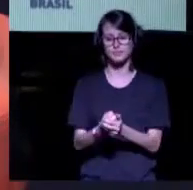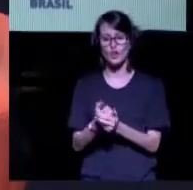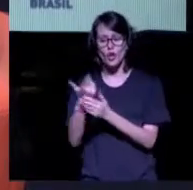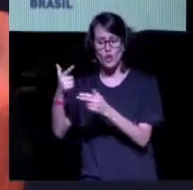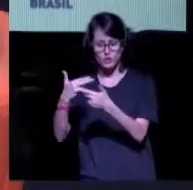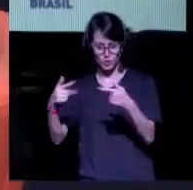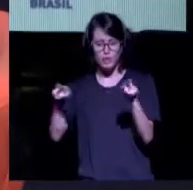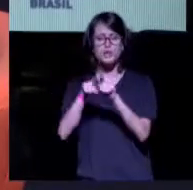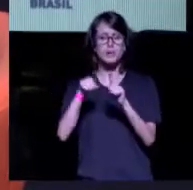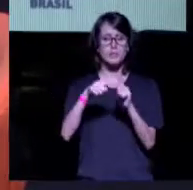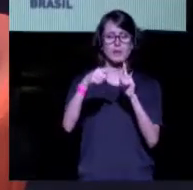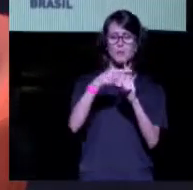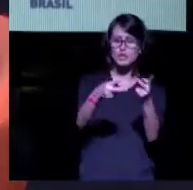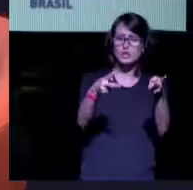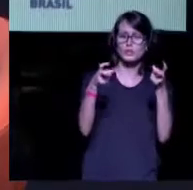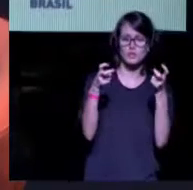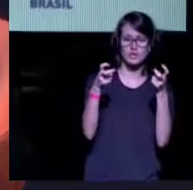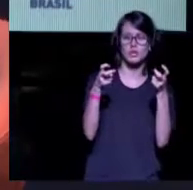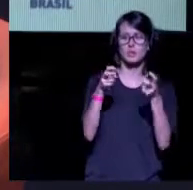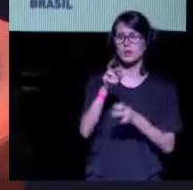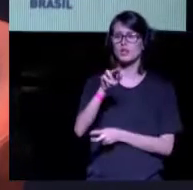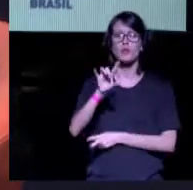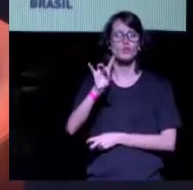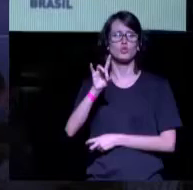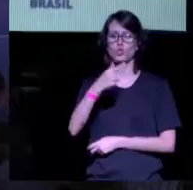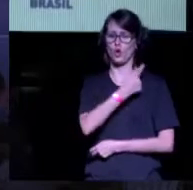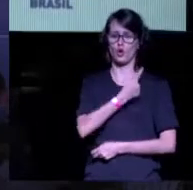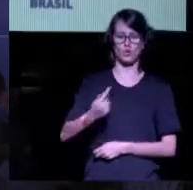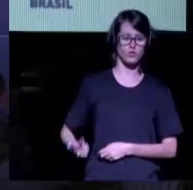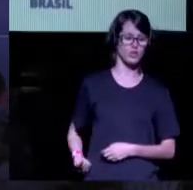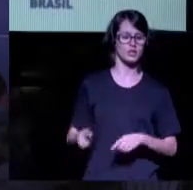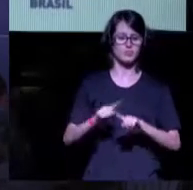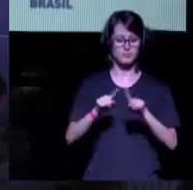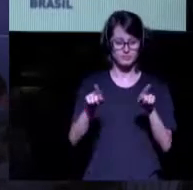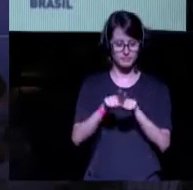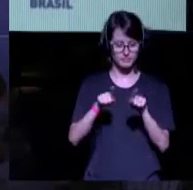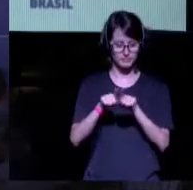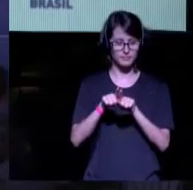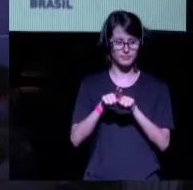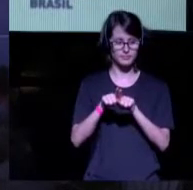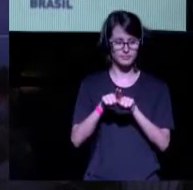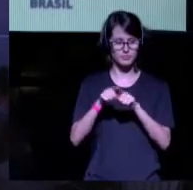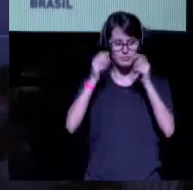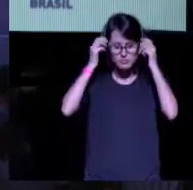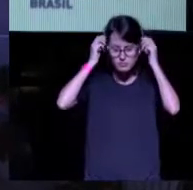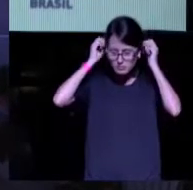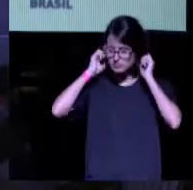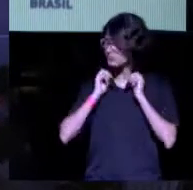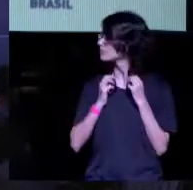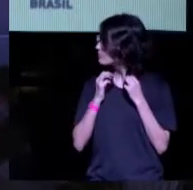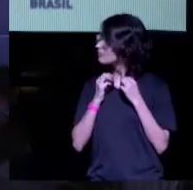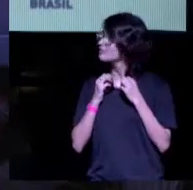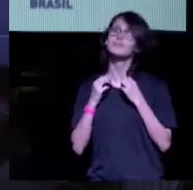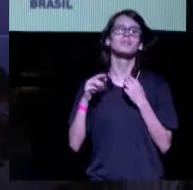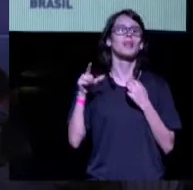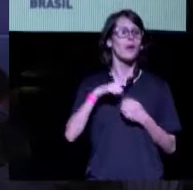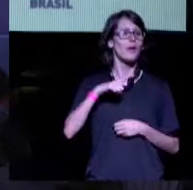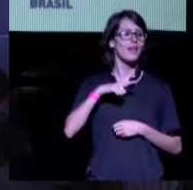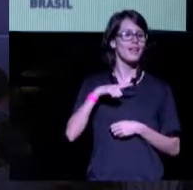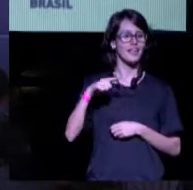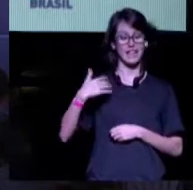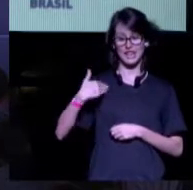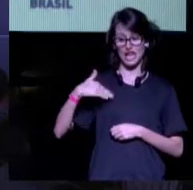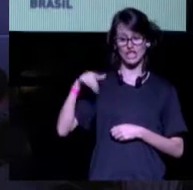mas também para nossa mais rapidamente eu concordo plenamente enquanto nem só para dar um exemplo é existe na argentina o